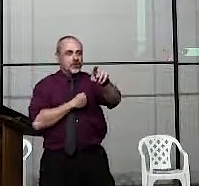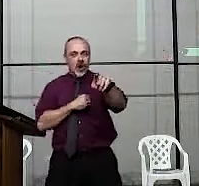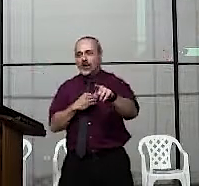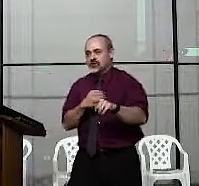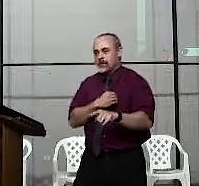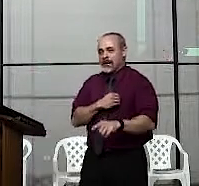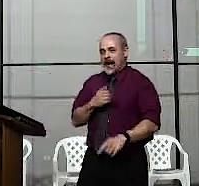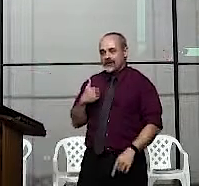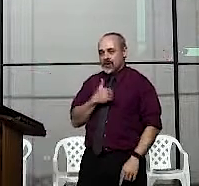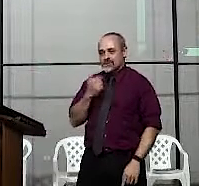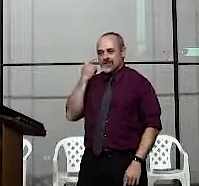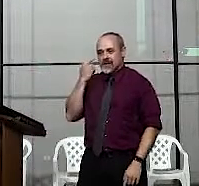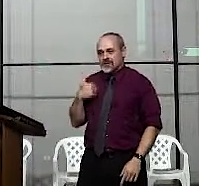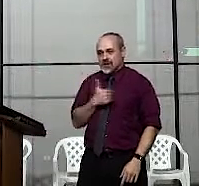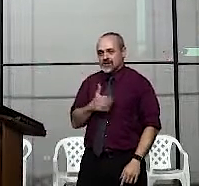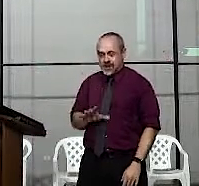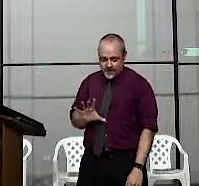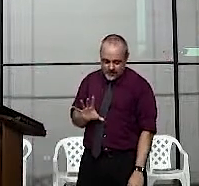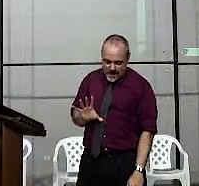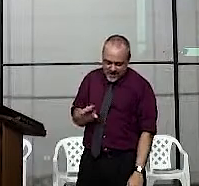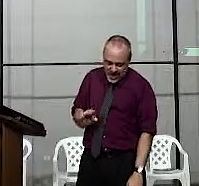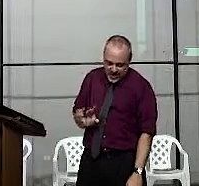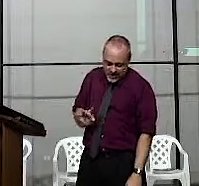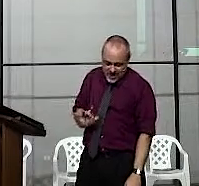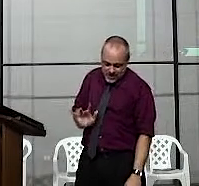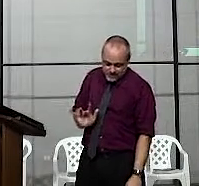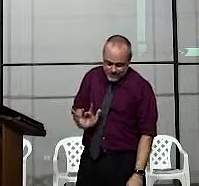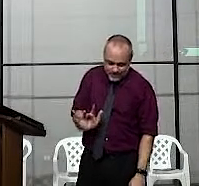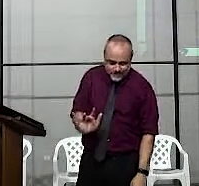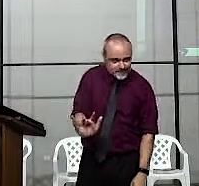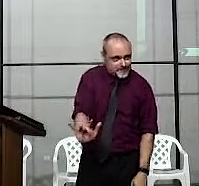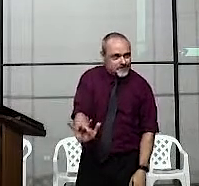Que o nosso pecado, nós pensamos que nós estamos mexendo.